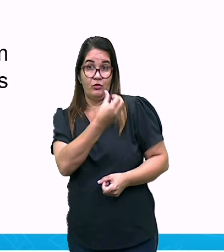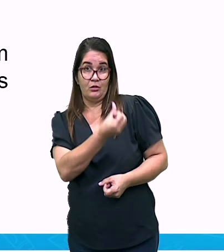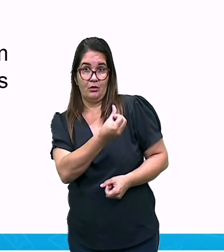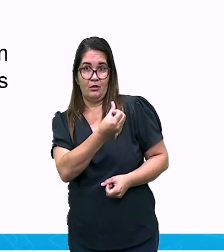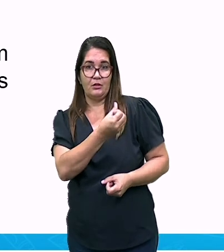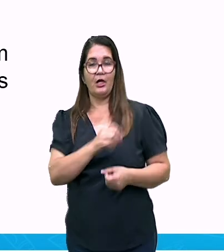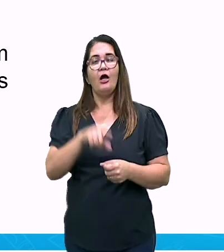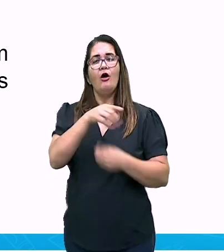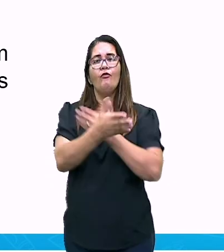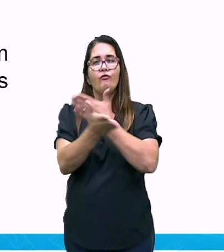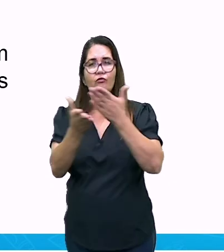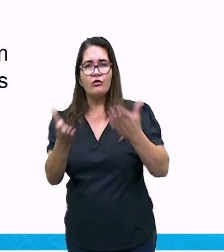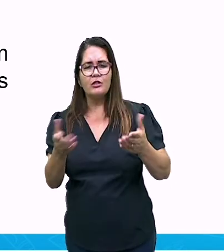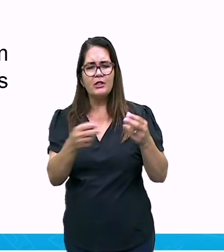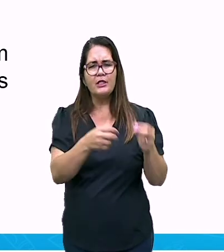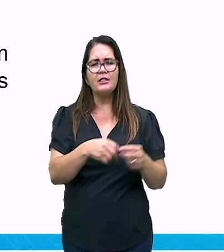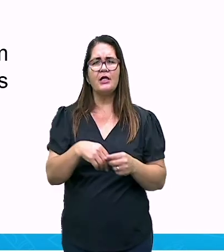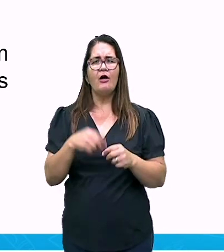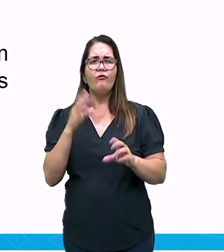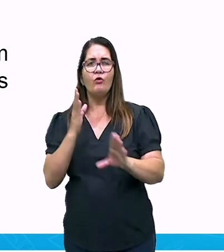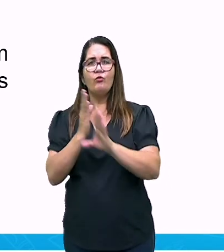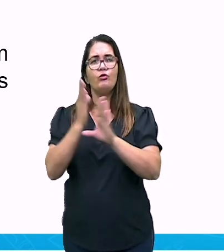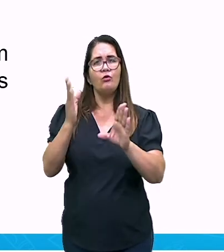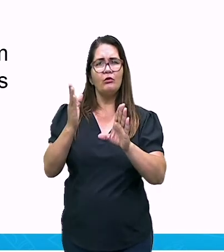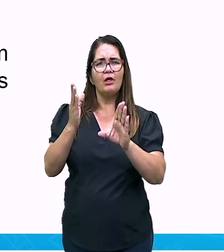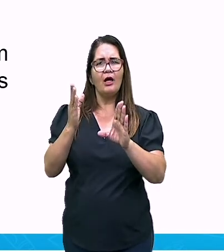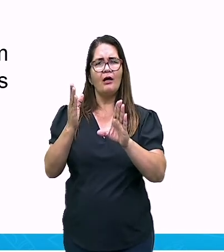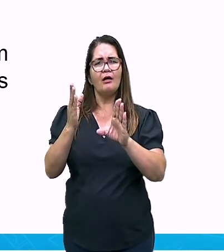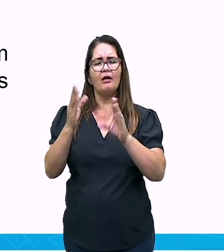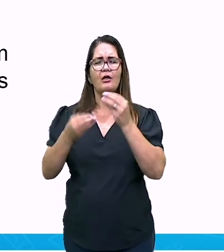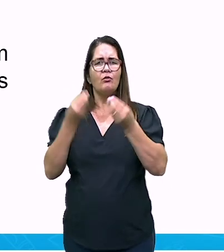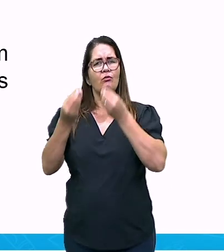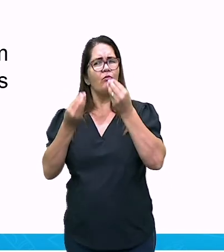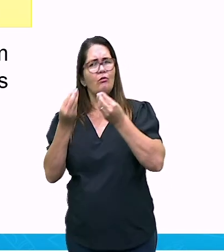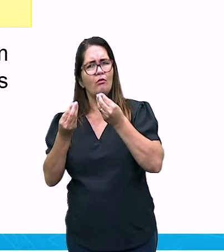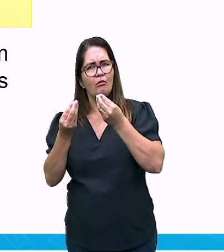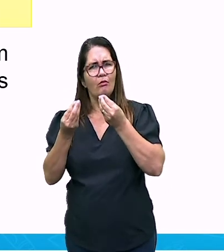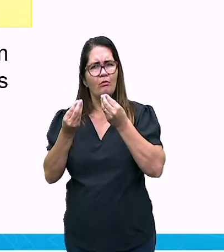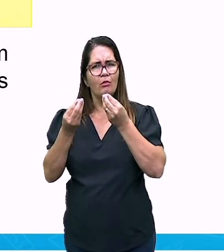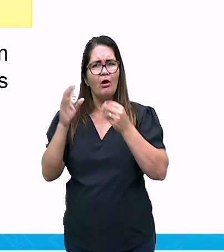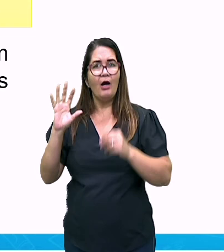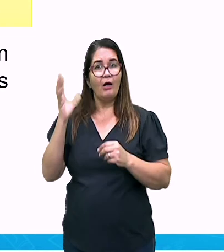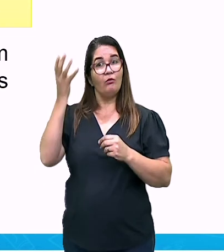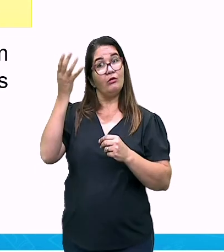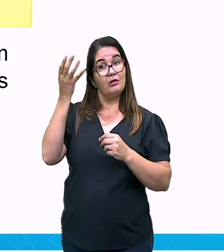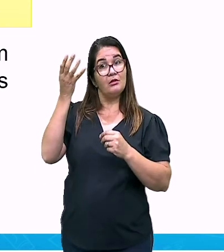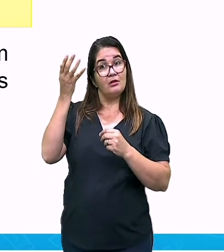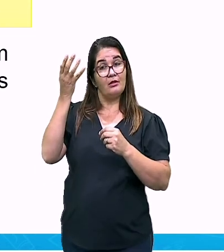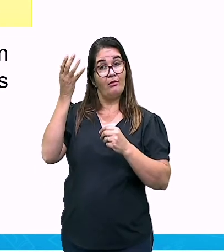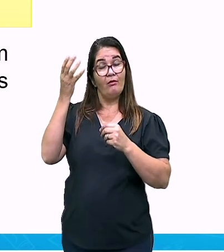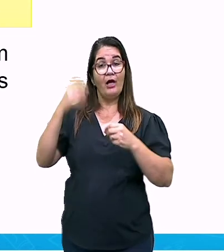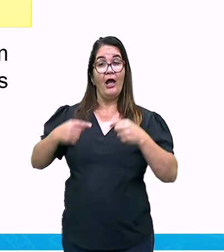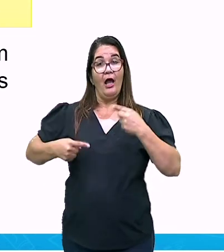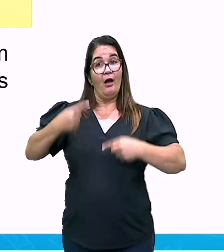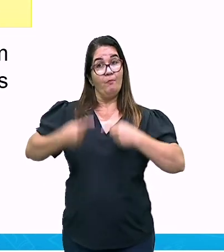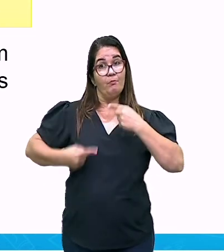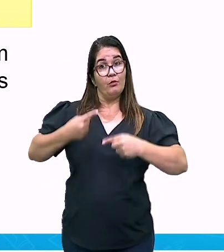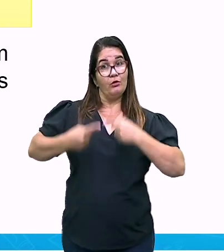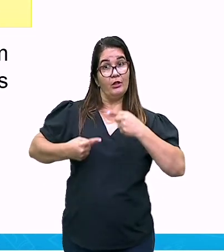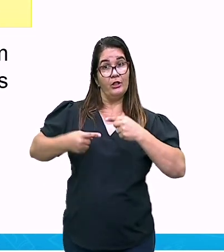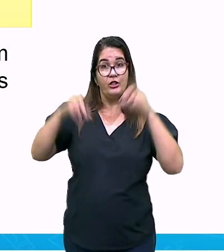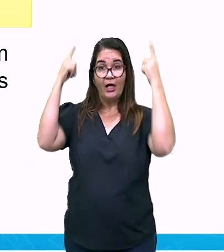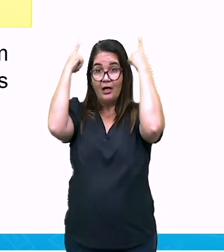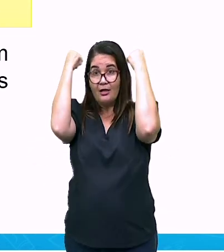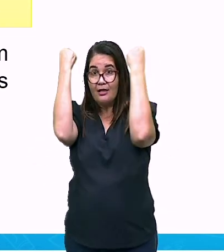a origem da política na Grécia Antiga. Nós vimos anteriormente que a política teve origem na